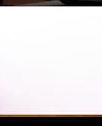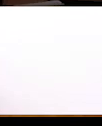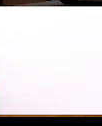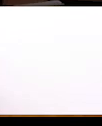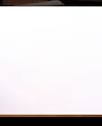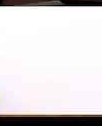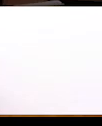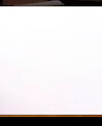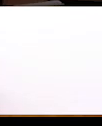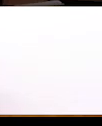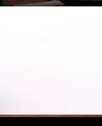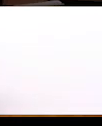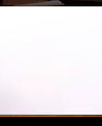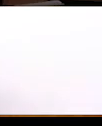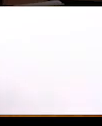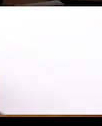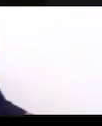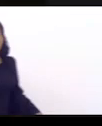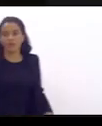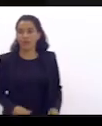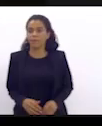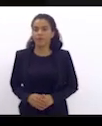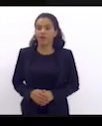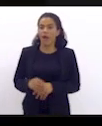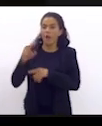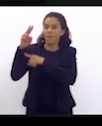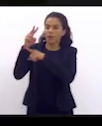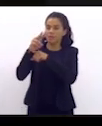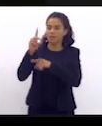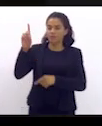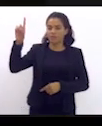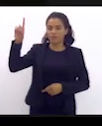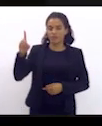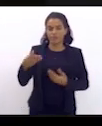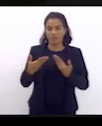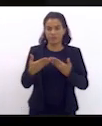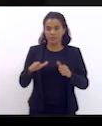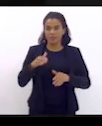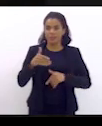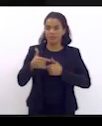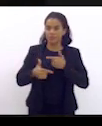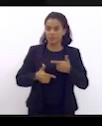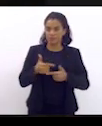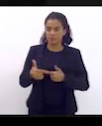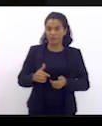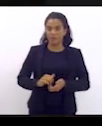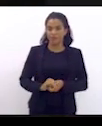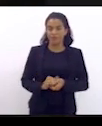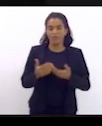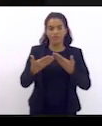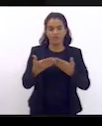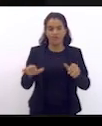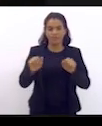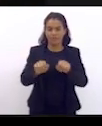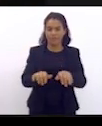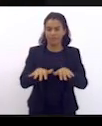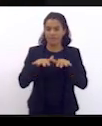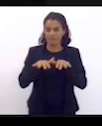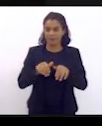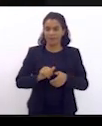havendo o número legal e sobre a proteção de Deus iniciamos o nosso trabalho está aberta a